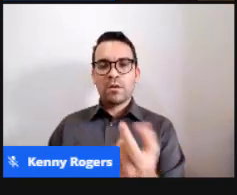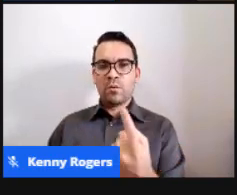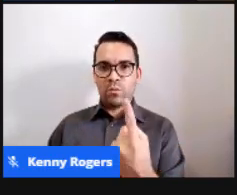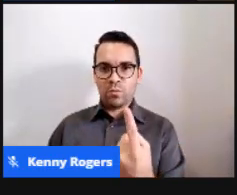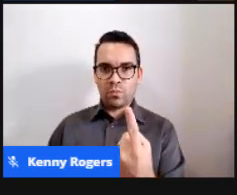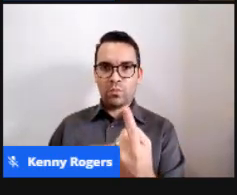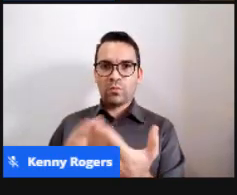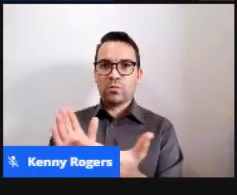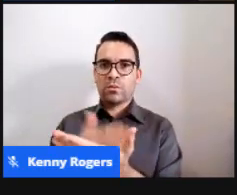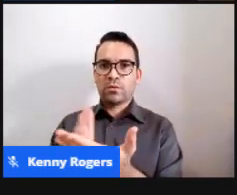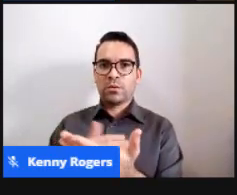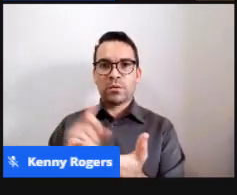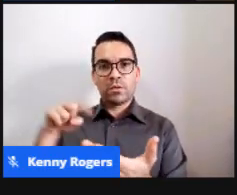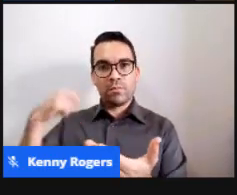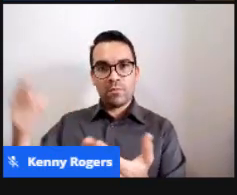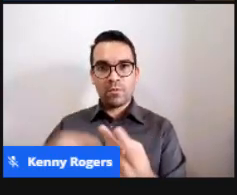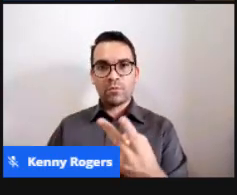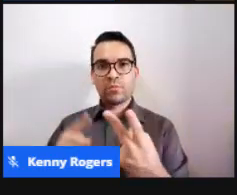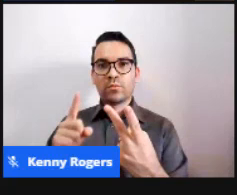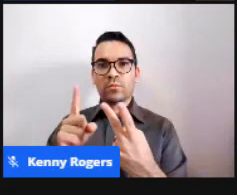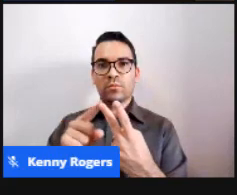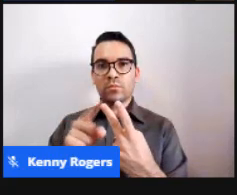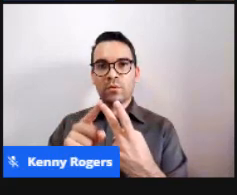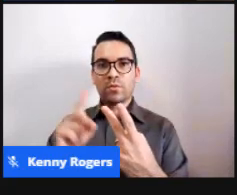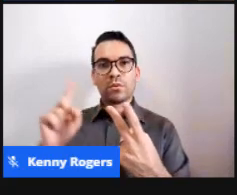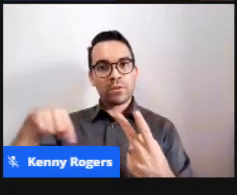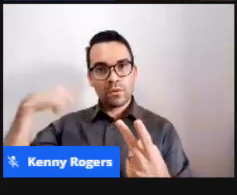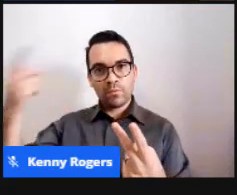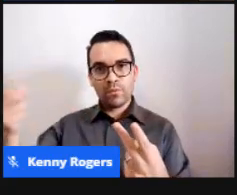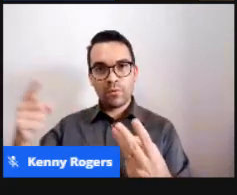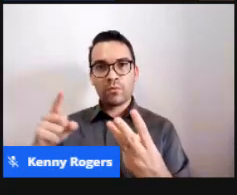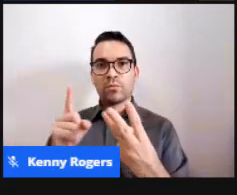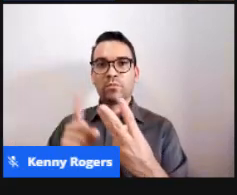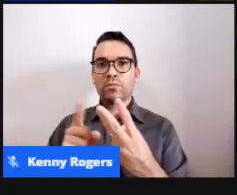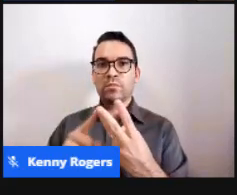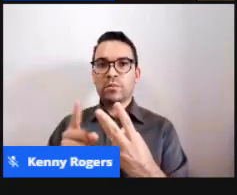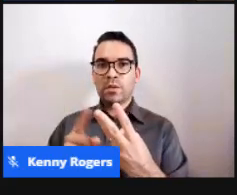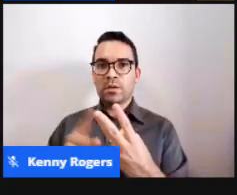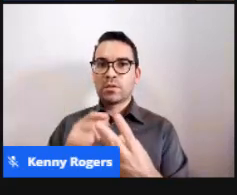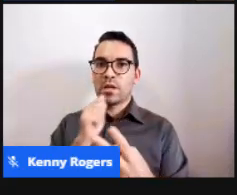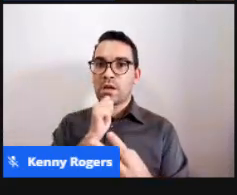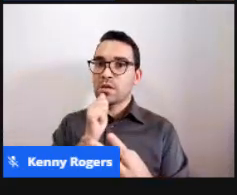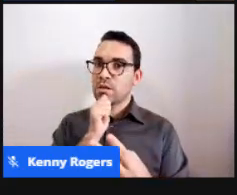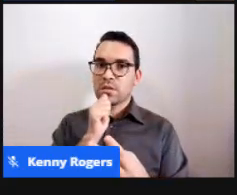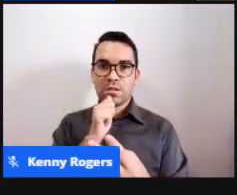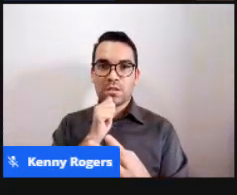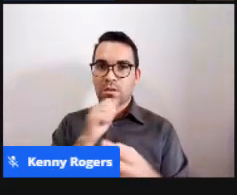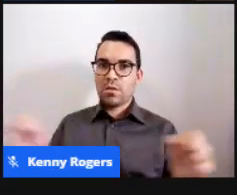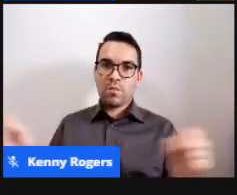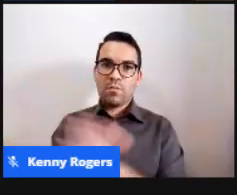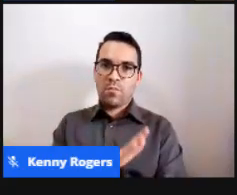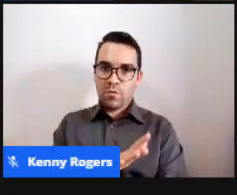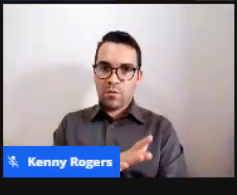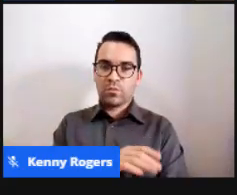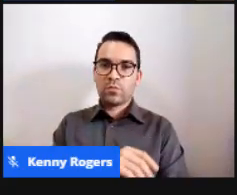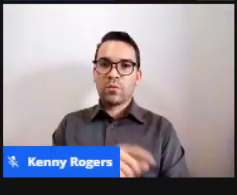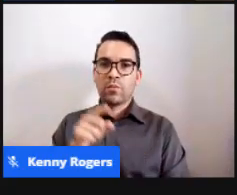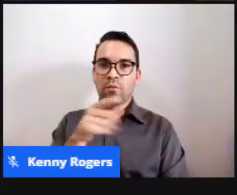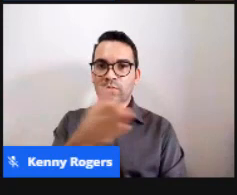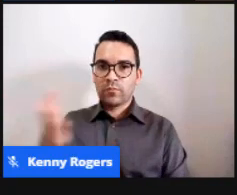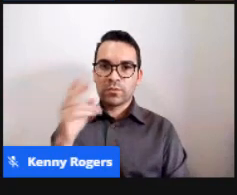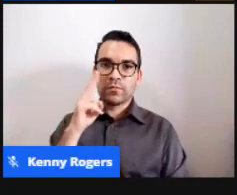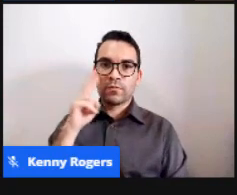você olha o 2 e o 3 nós vamos construir ainda. Vocês podem mandar lá na geografia, Analice, atente a